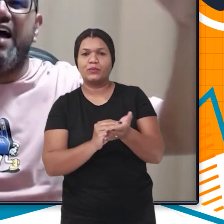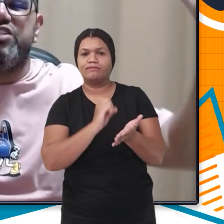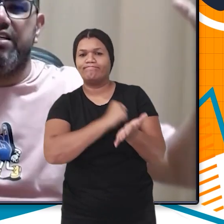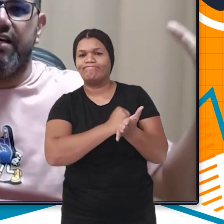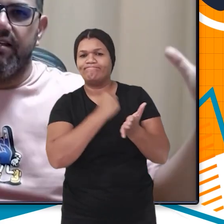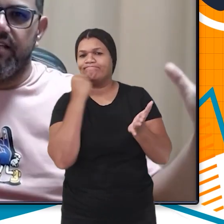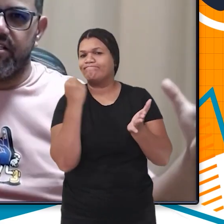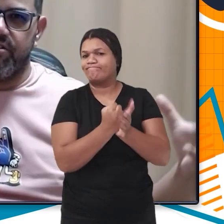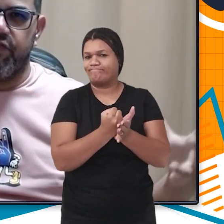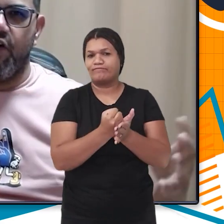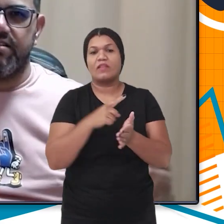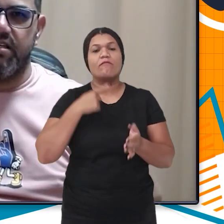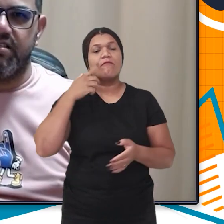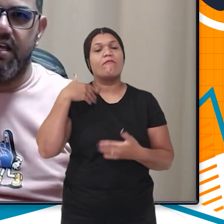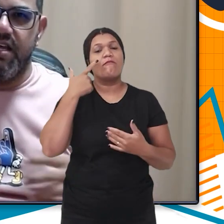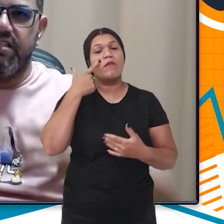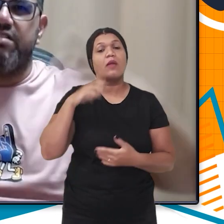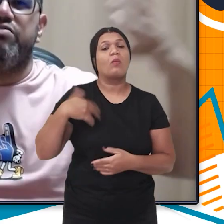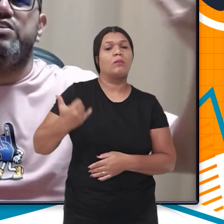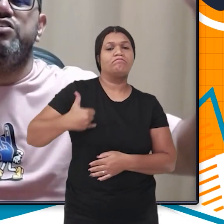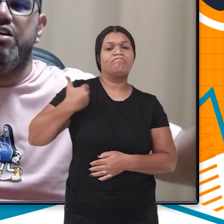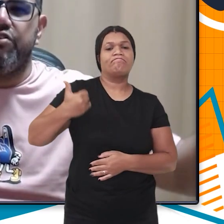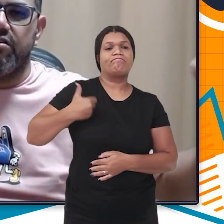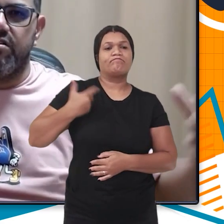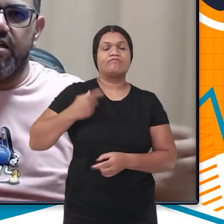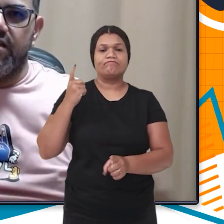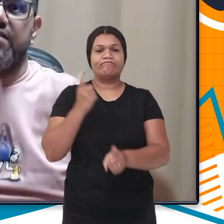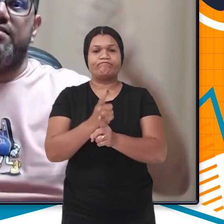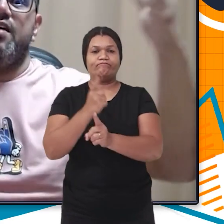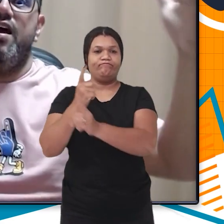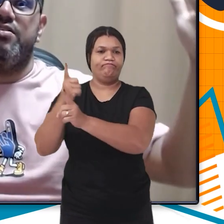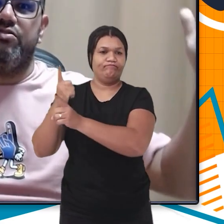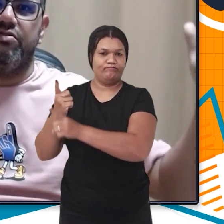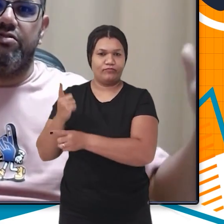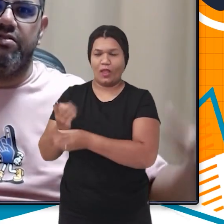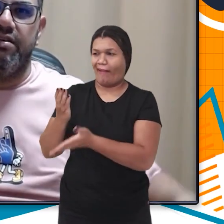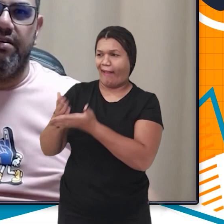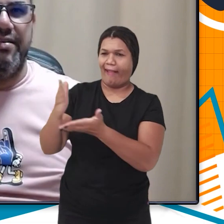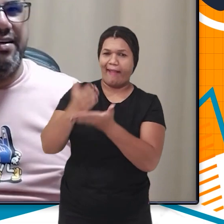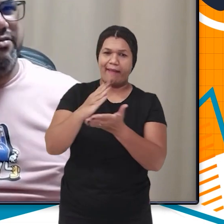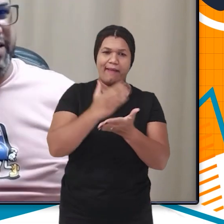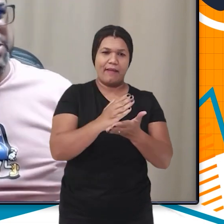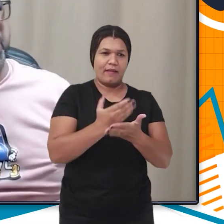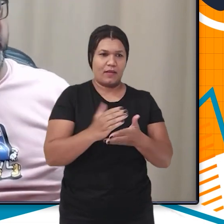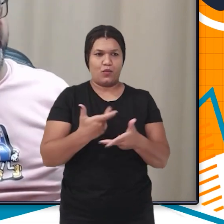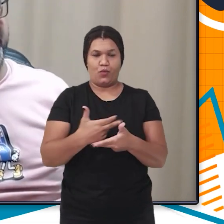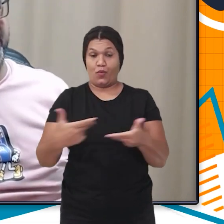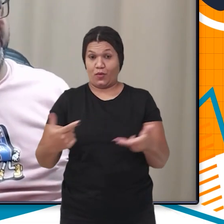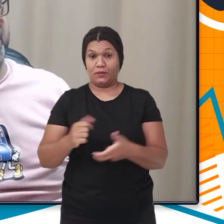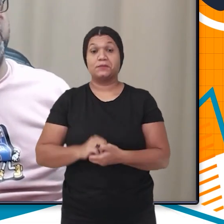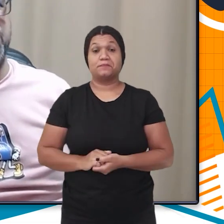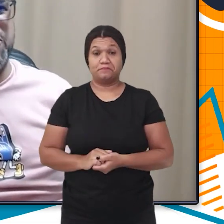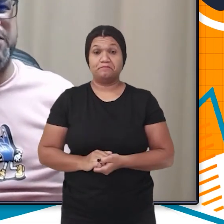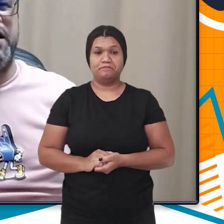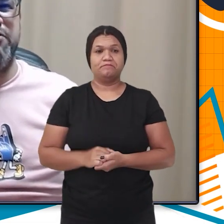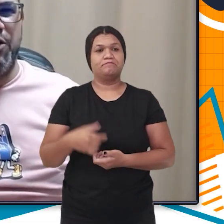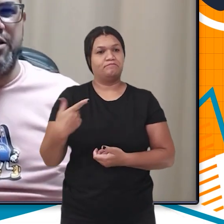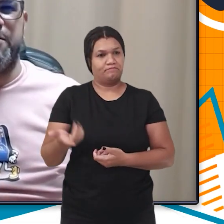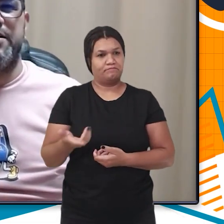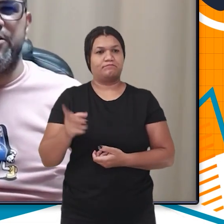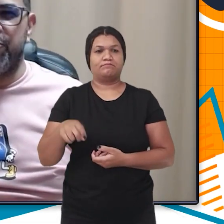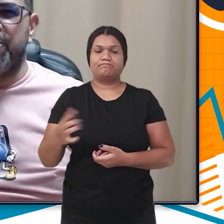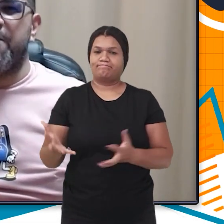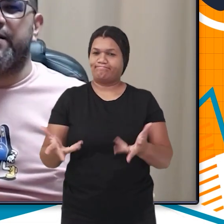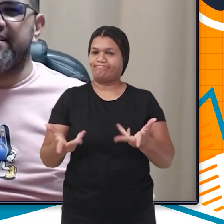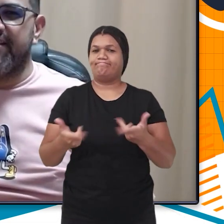a idade desses fósseis, desses vestígios, desses restos. Vejam bem, isso é uma coisa